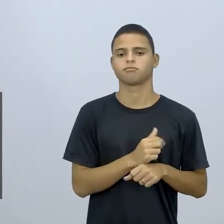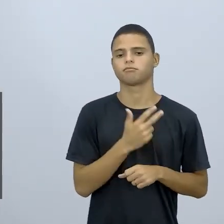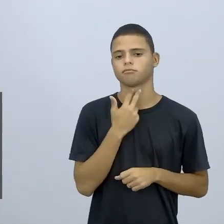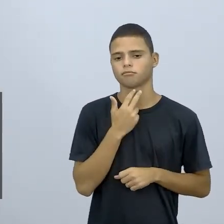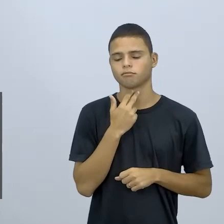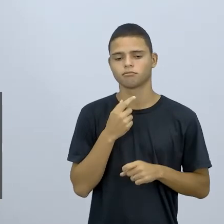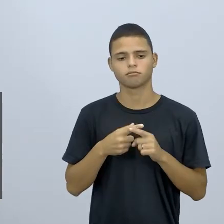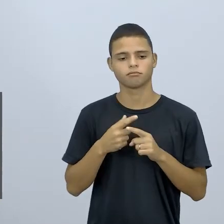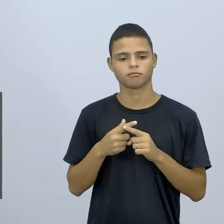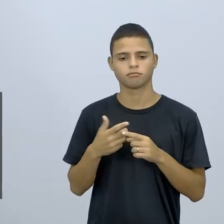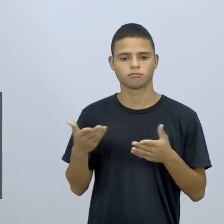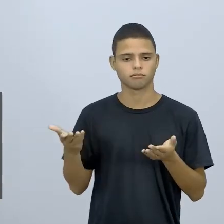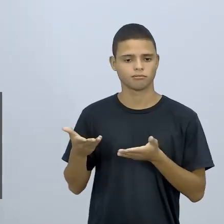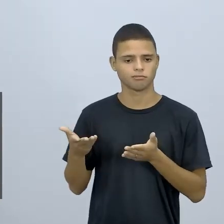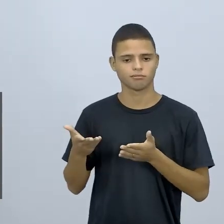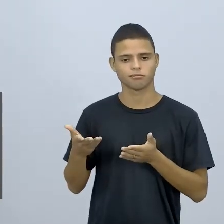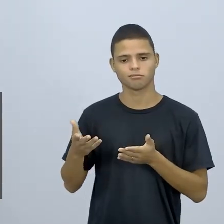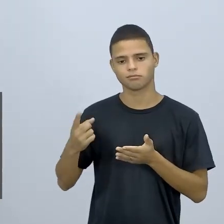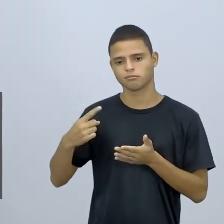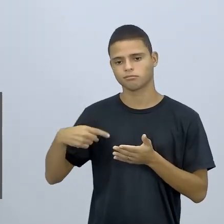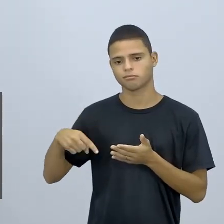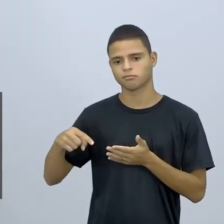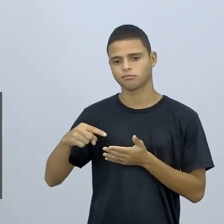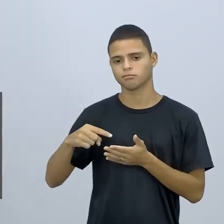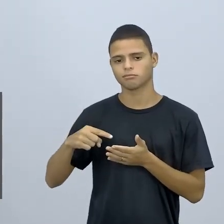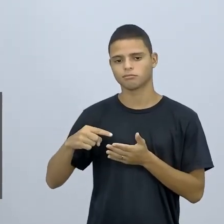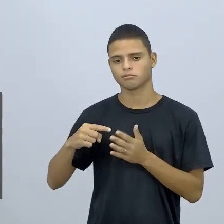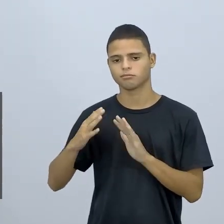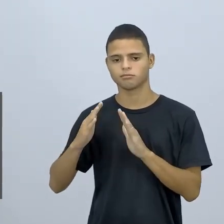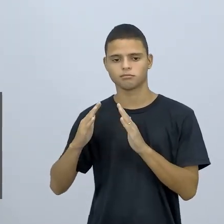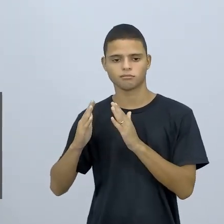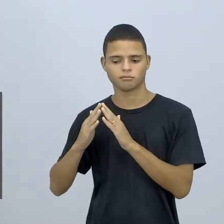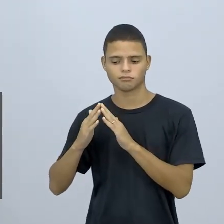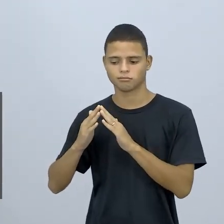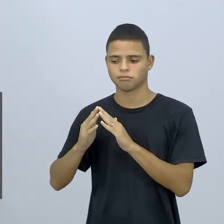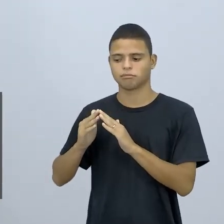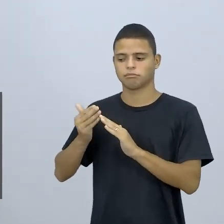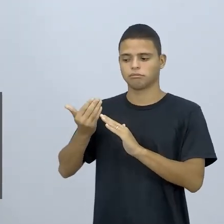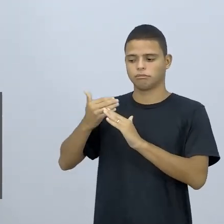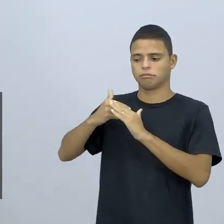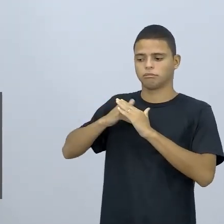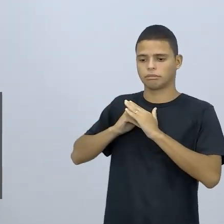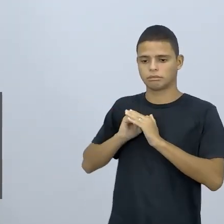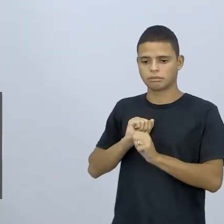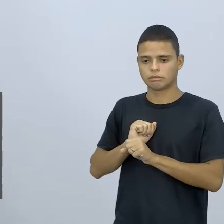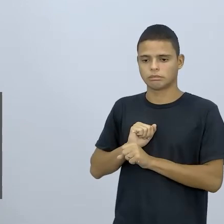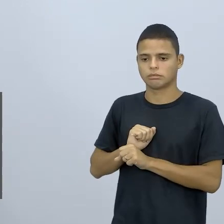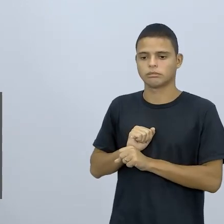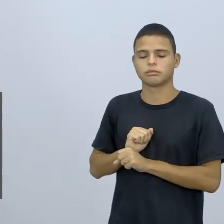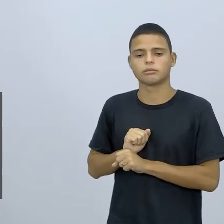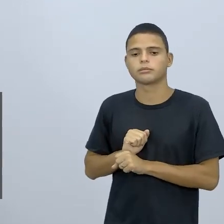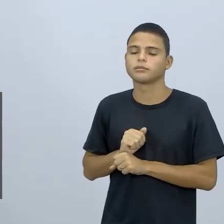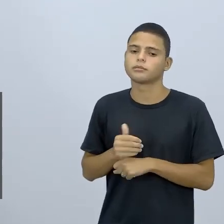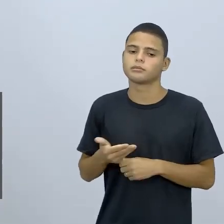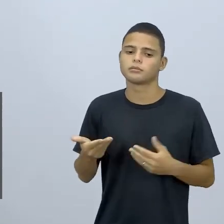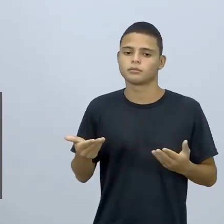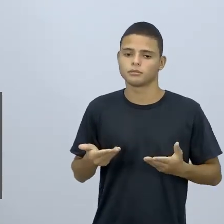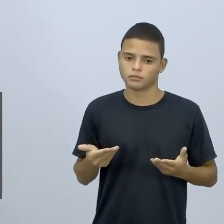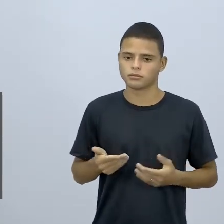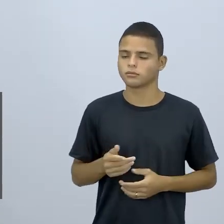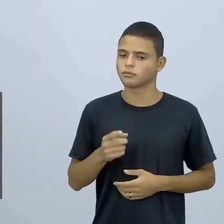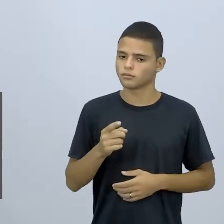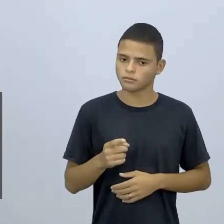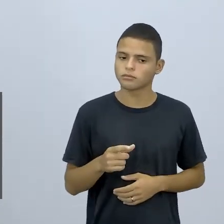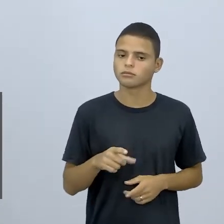as condições atuais, nós nem sairíamos de casa, para nada, não é? Sim, sim. E aí, e hoje, você